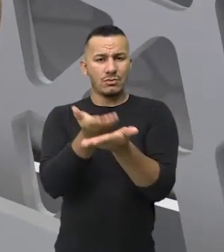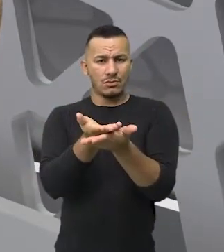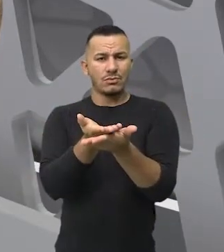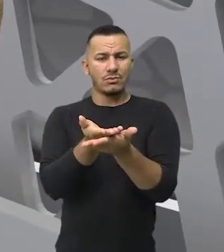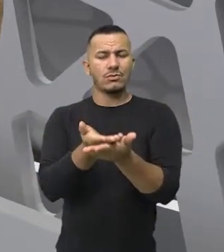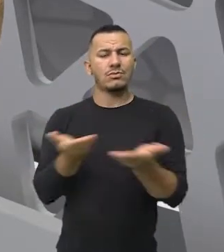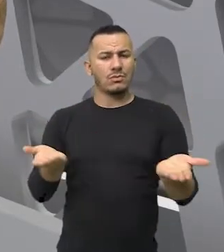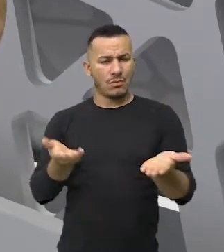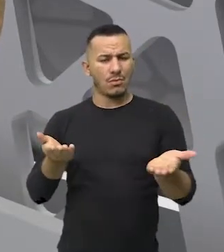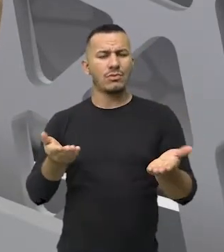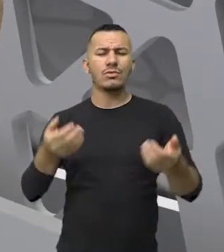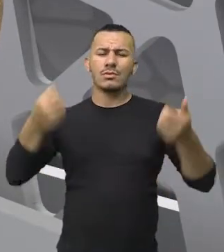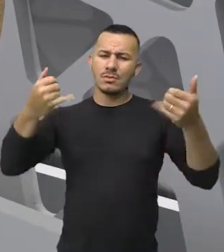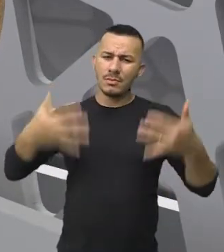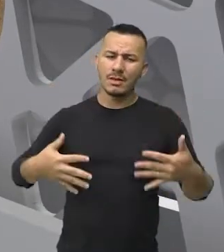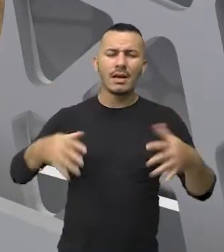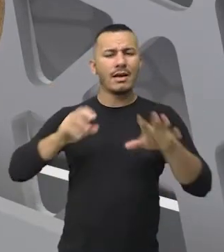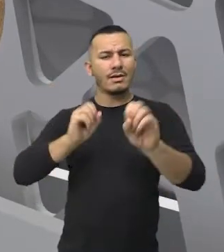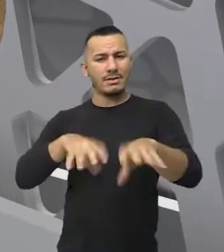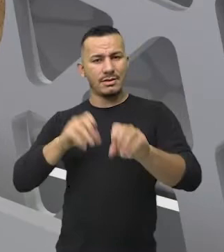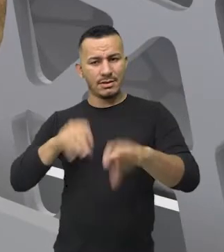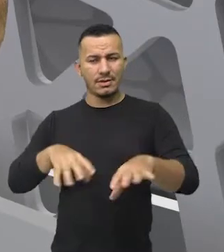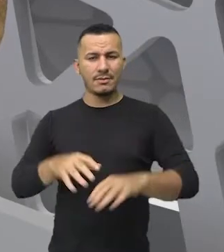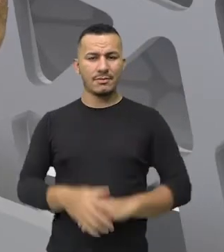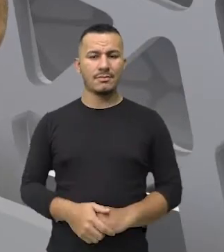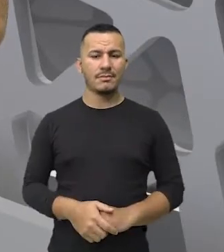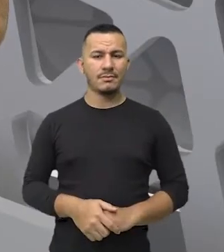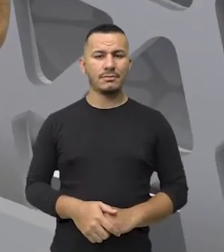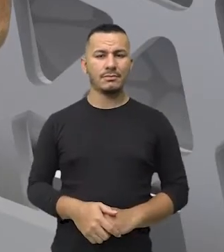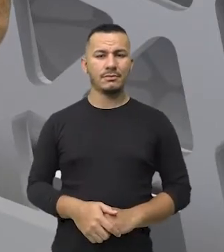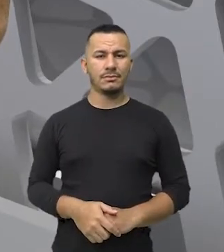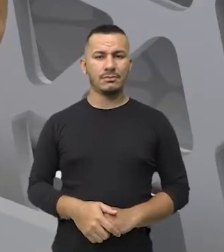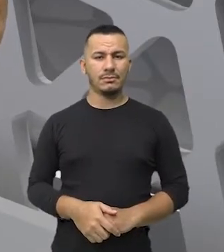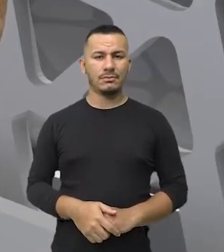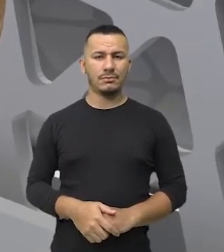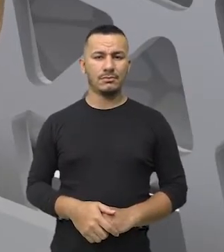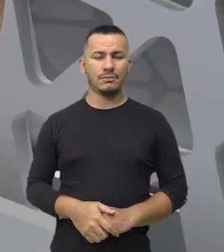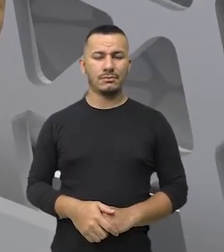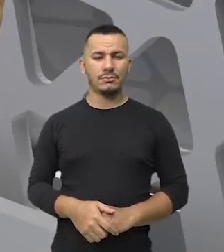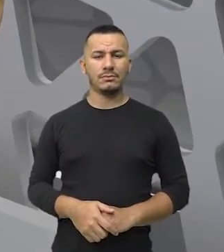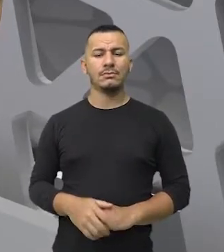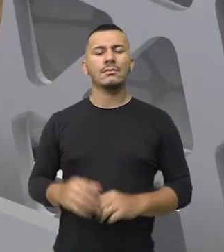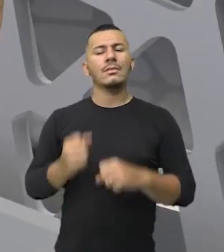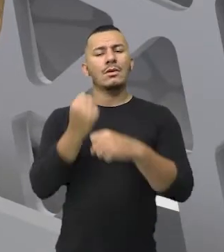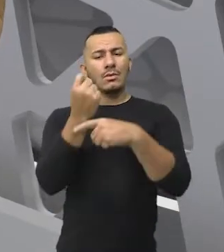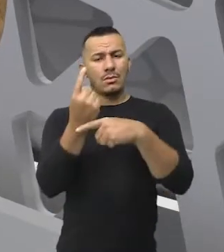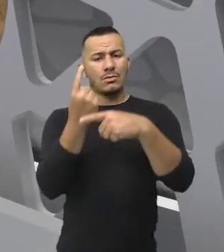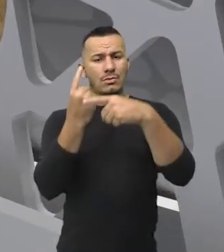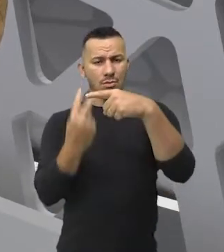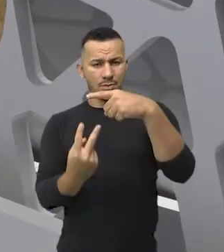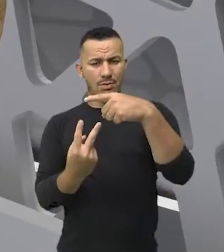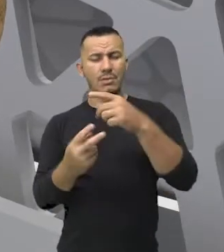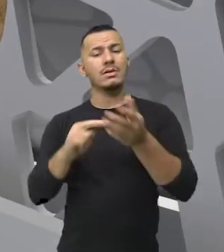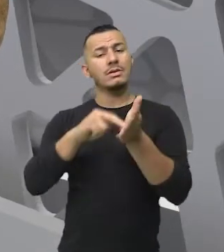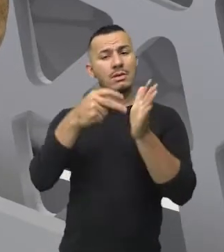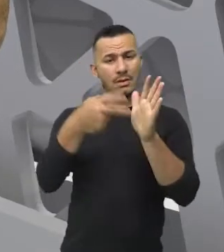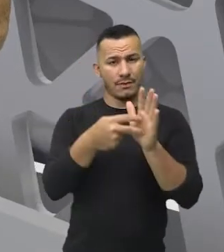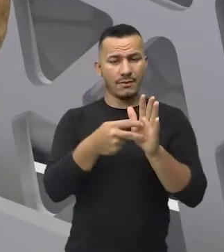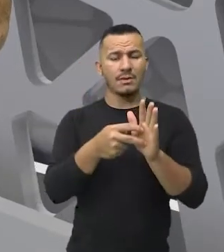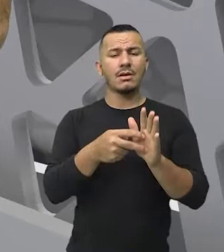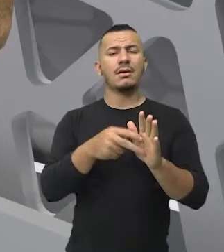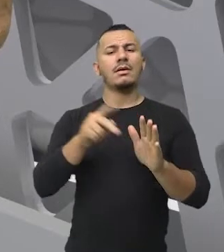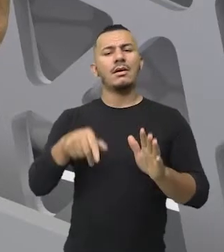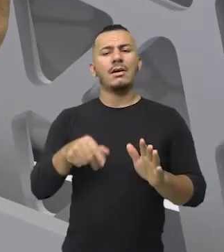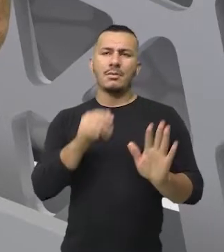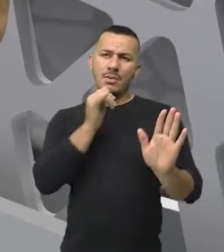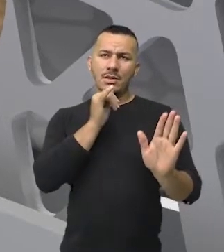na aula que vocês tiveram da nossa primeira aula da unidade. Bom, pessoal, 1 sobre 2 é a mesma coisa que a gente pensar